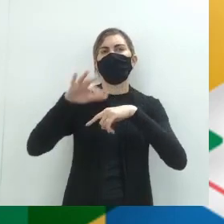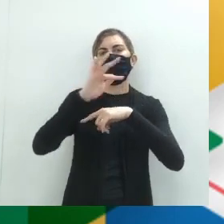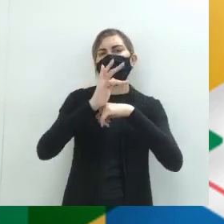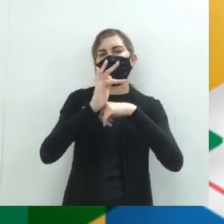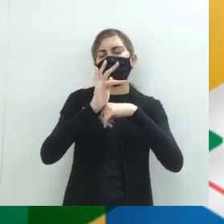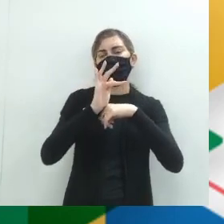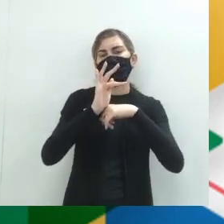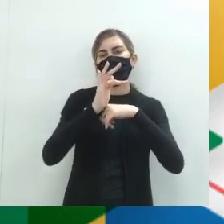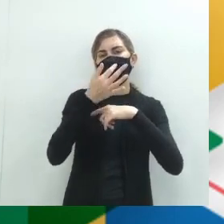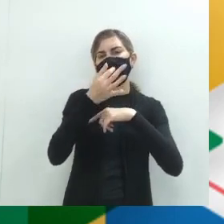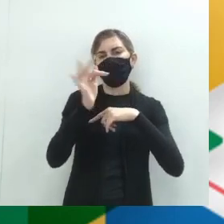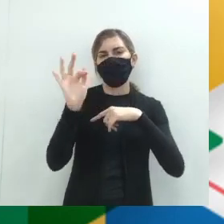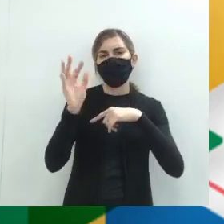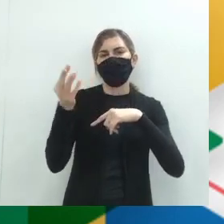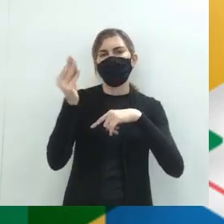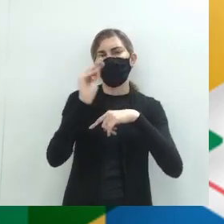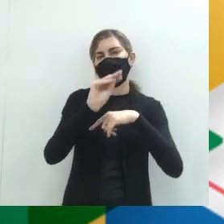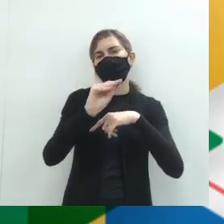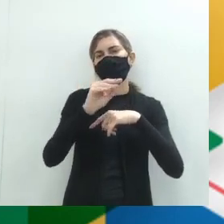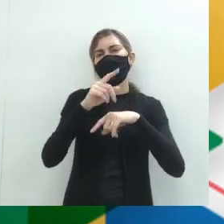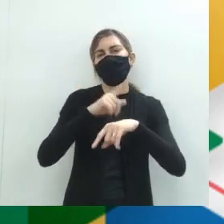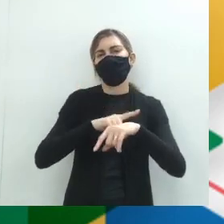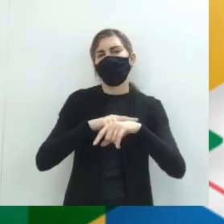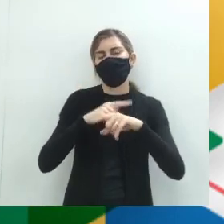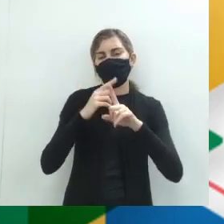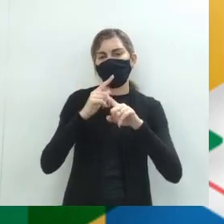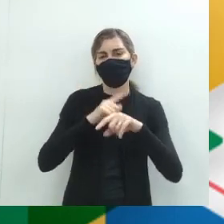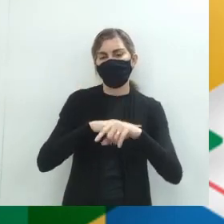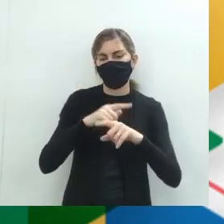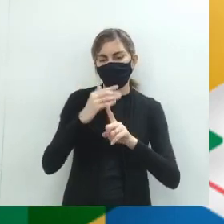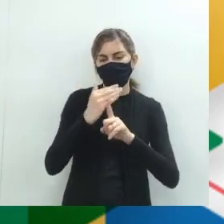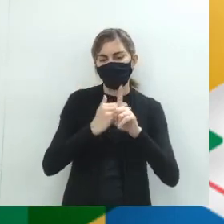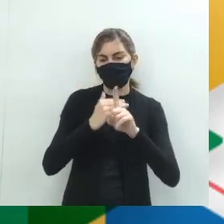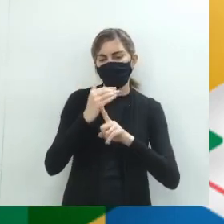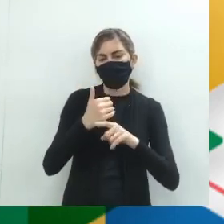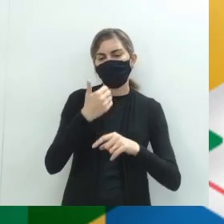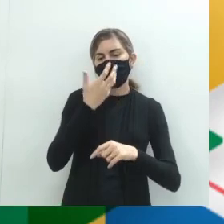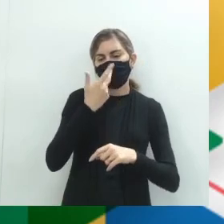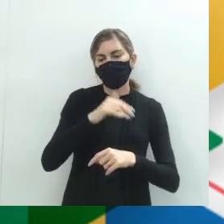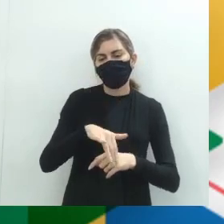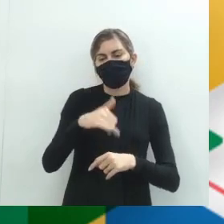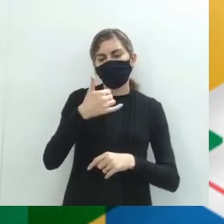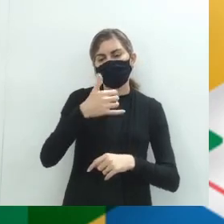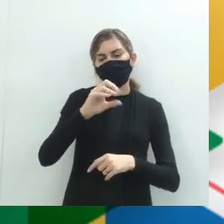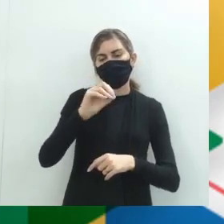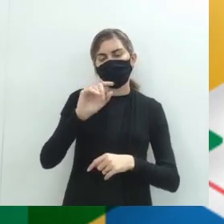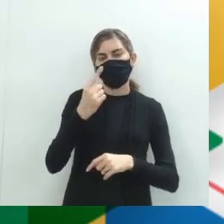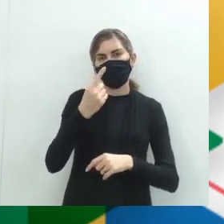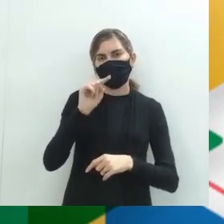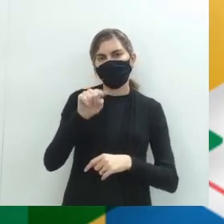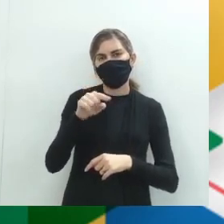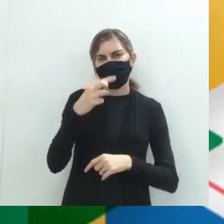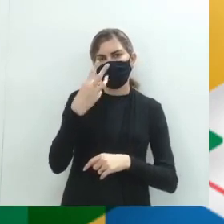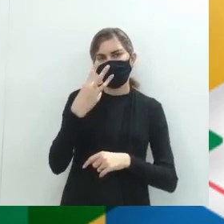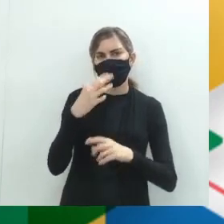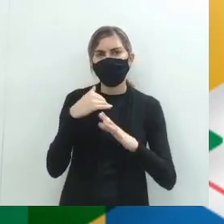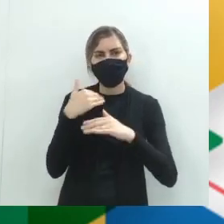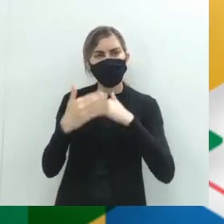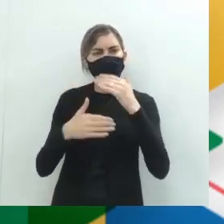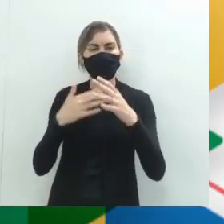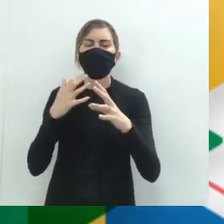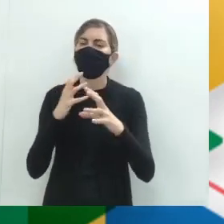é Fahrenheit, tu coloca a temperatura da criança, que foi 101,3. Aí tu vai desenvolver